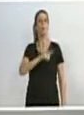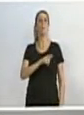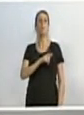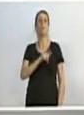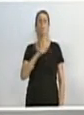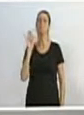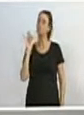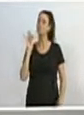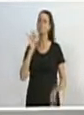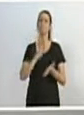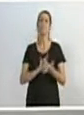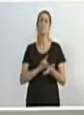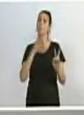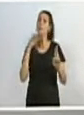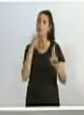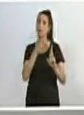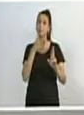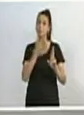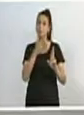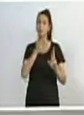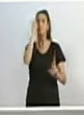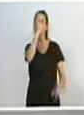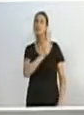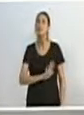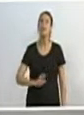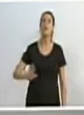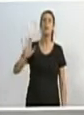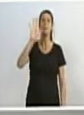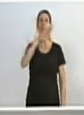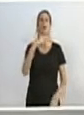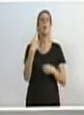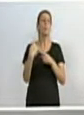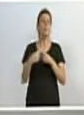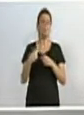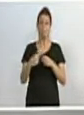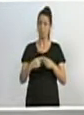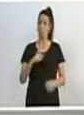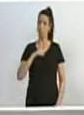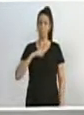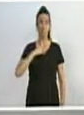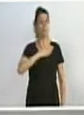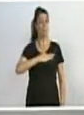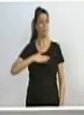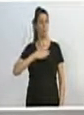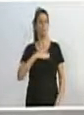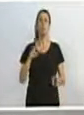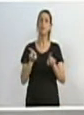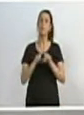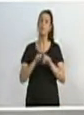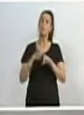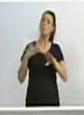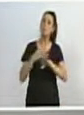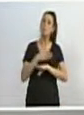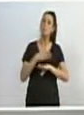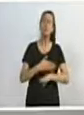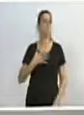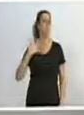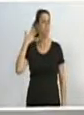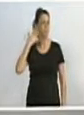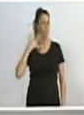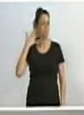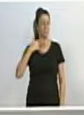e é uma referência nacional, porque eu tive o prazer de participar de uma palestra, eu